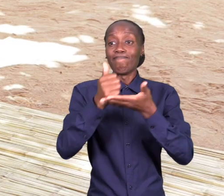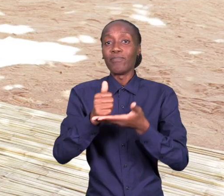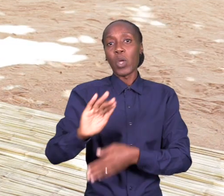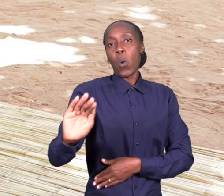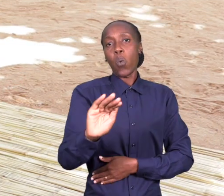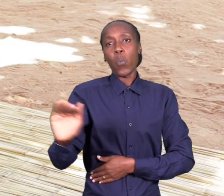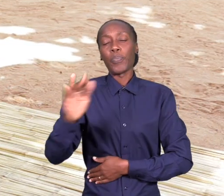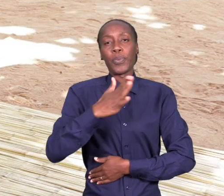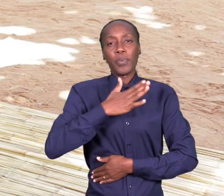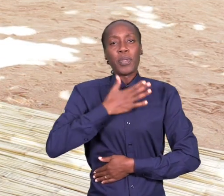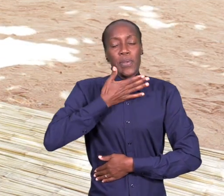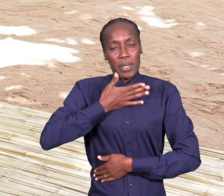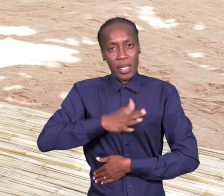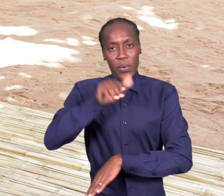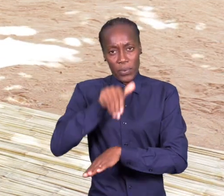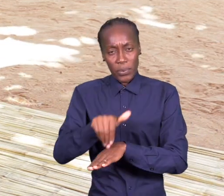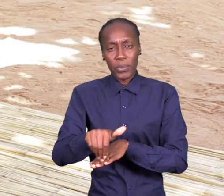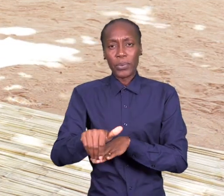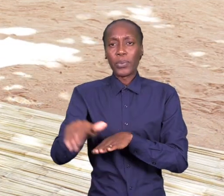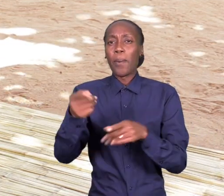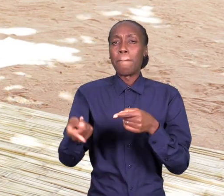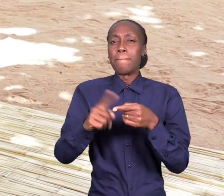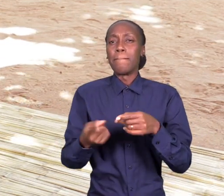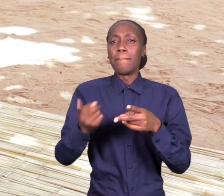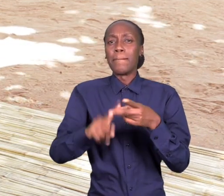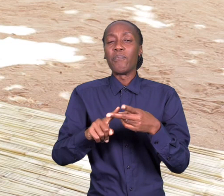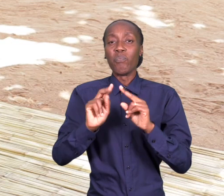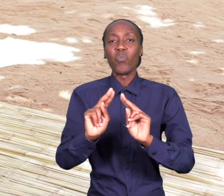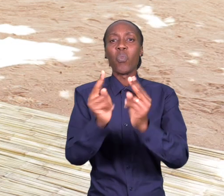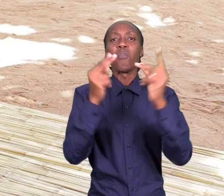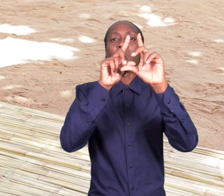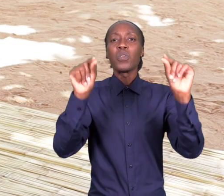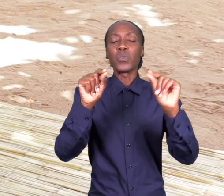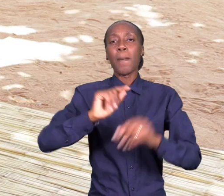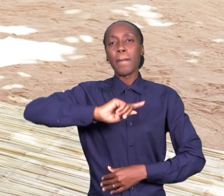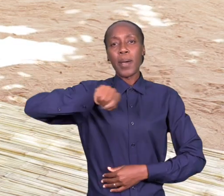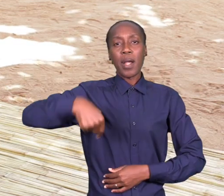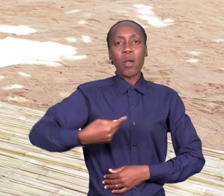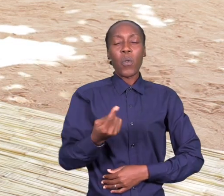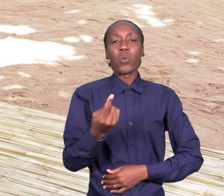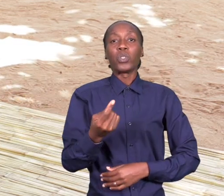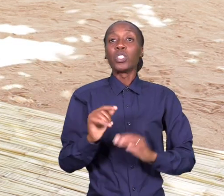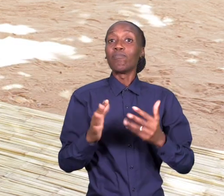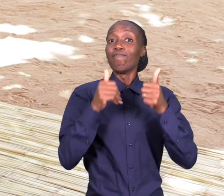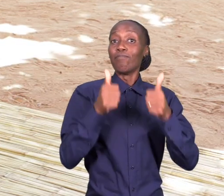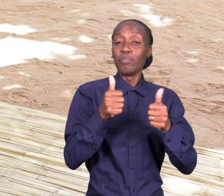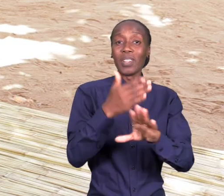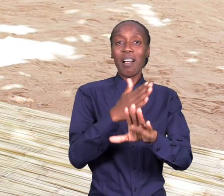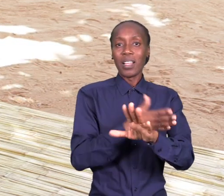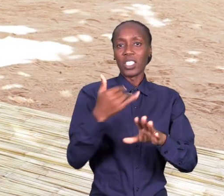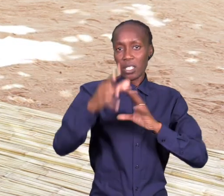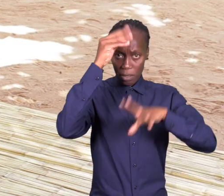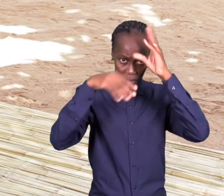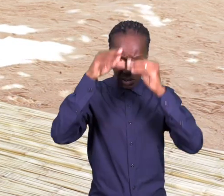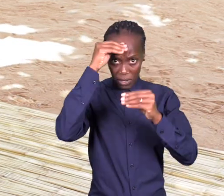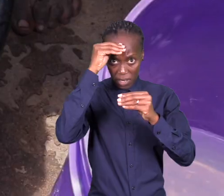chegou na minha comunidade, peço que siga em frente trazendo ensinamentos novos para nosso bem-estar.